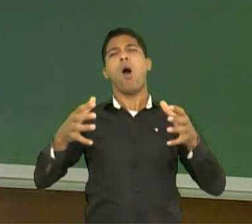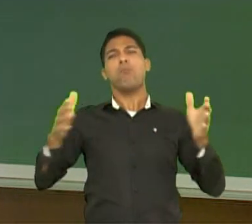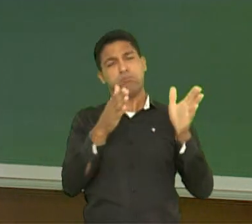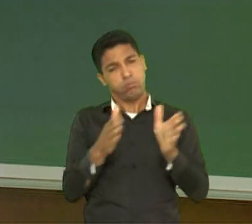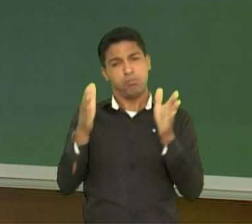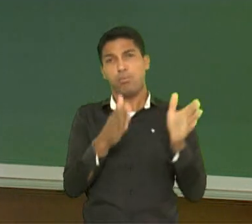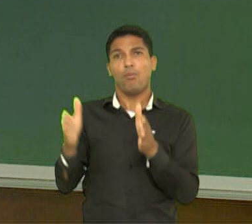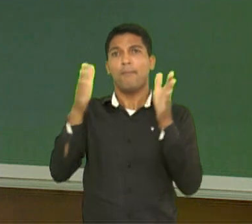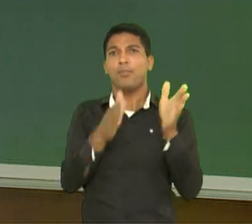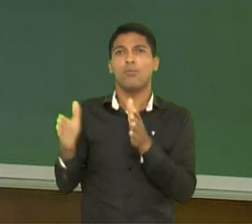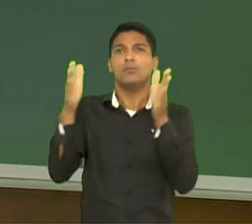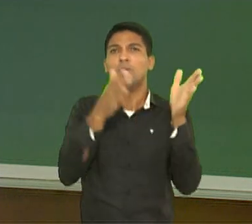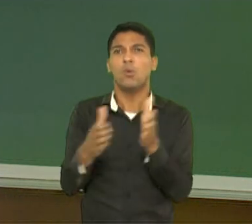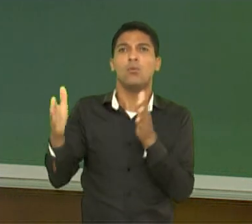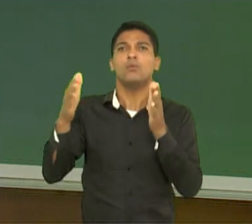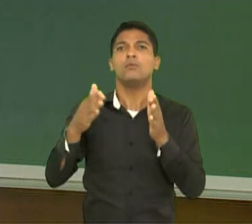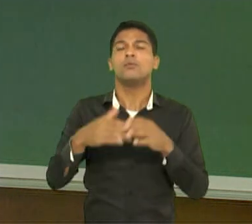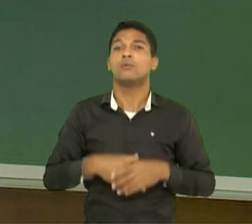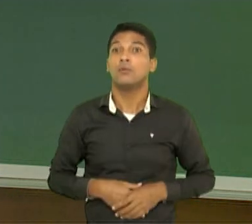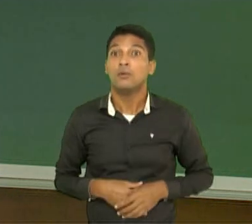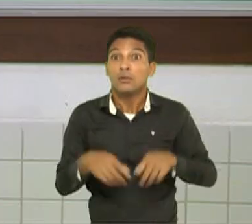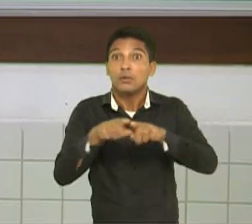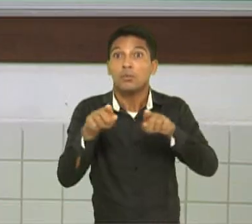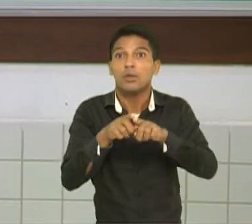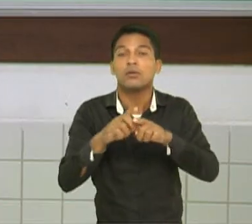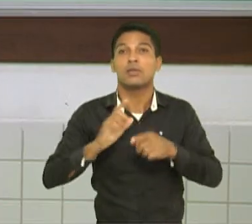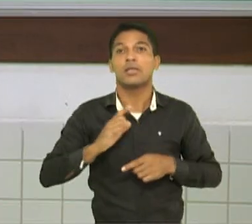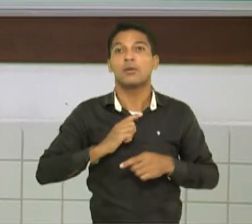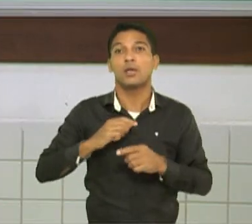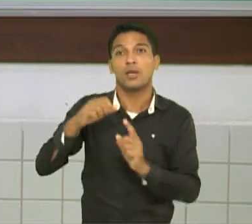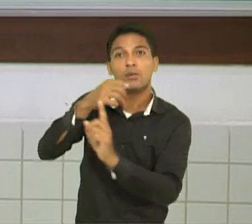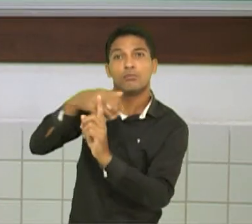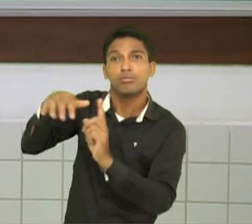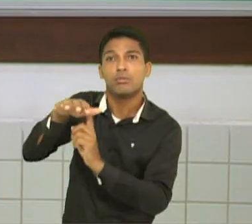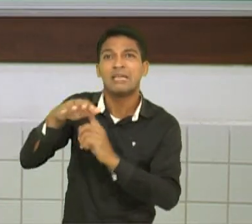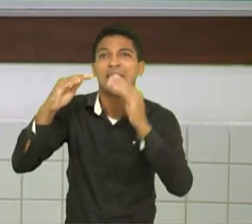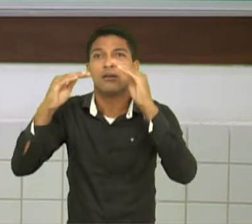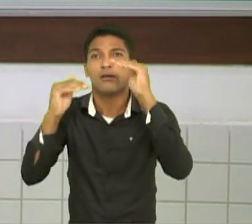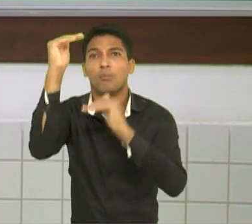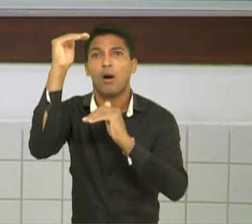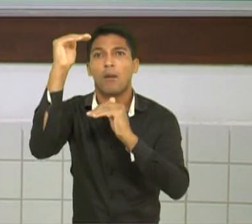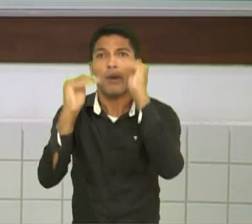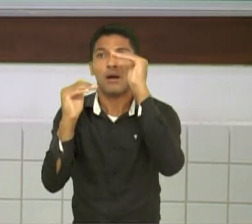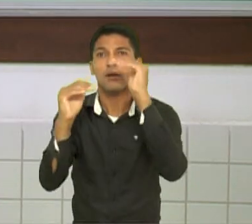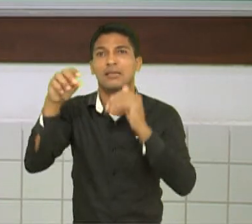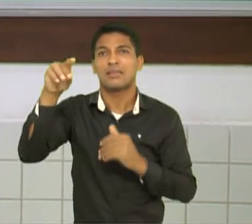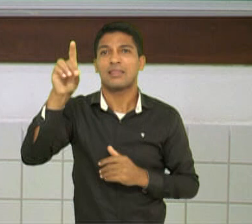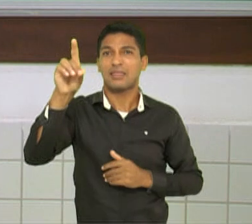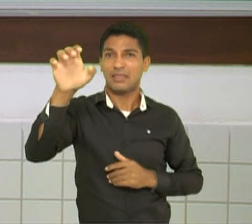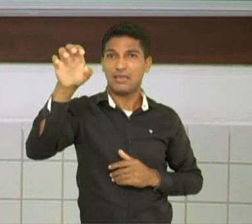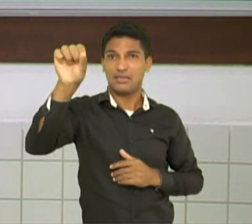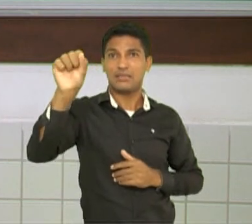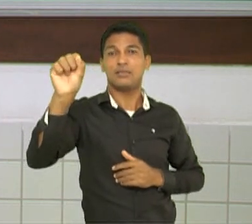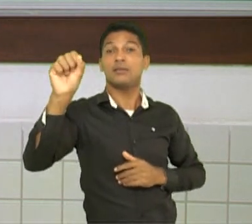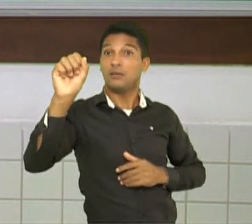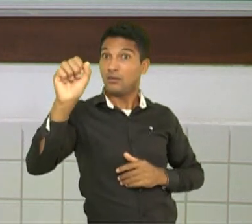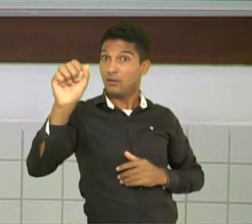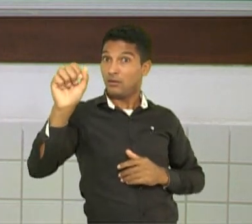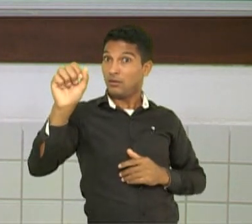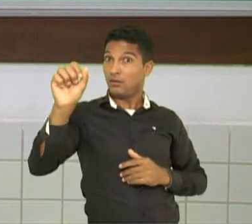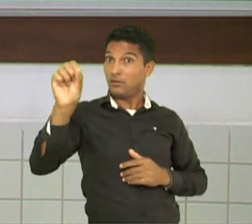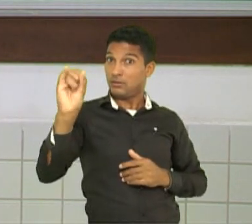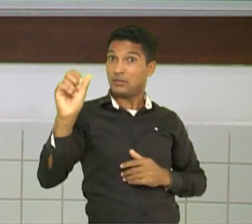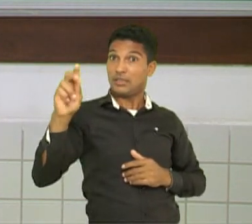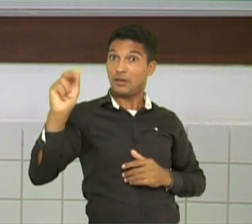problemas. Ainda, ele expõe o aumento da desigualdade entre países e o aumento da desigualdade entre grupos sociais. Você vai perceber